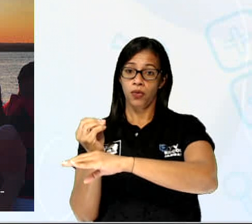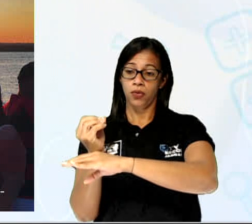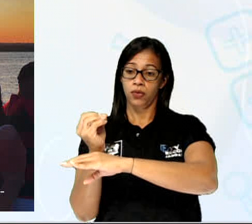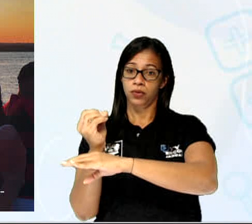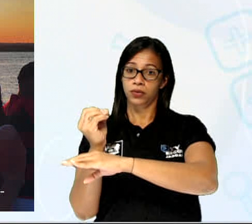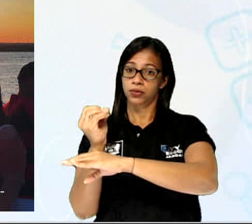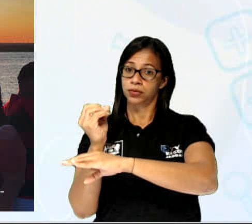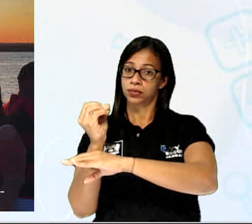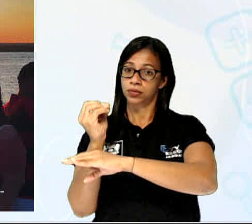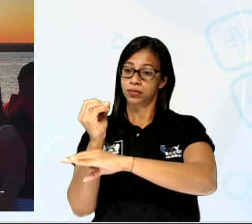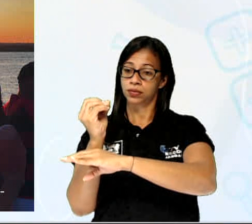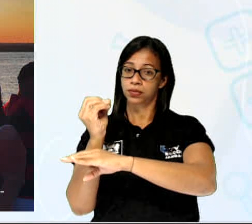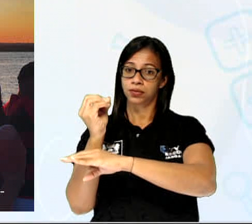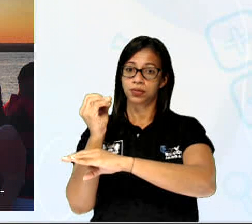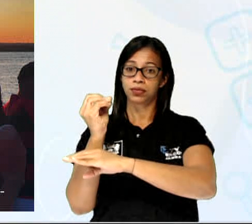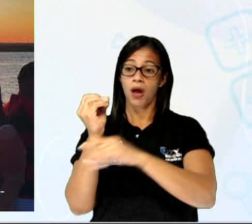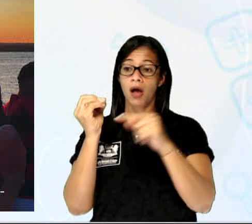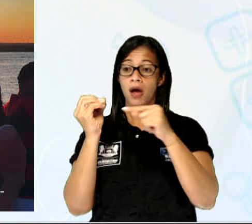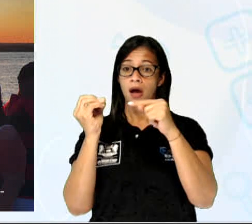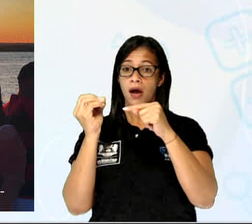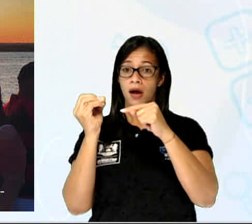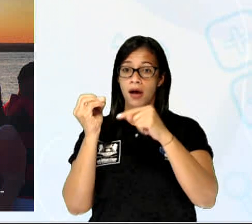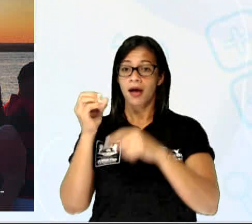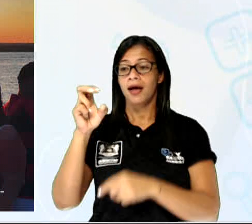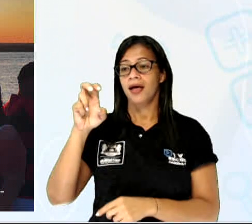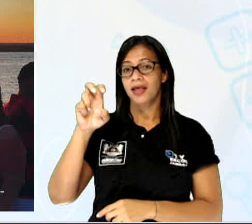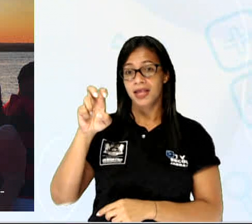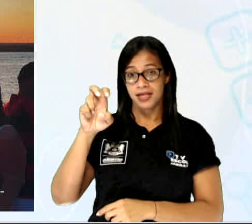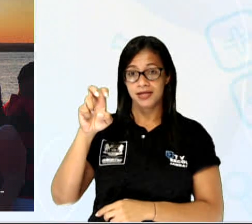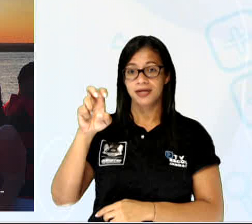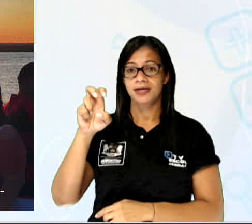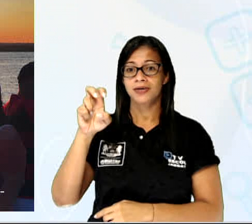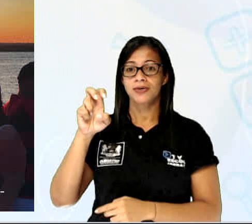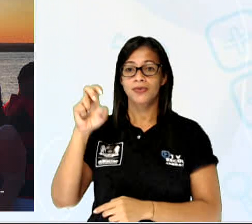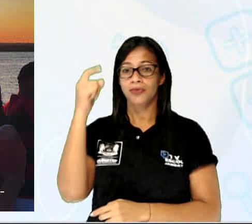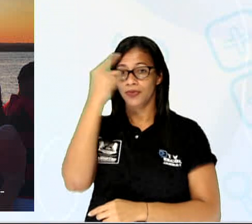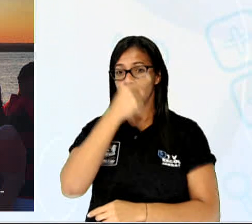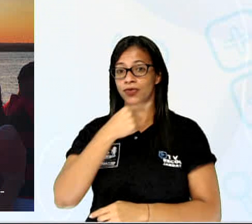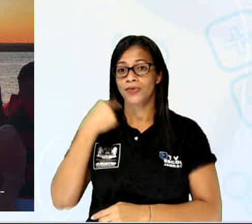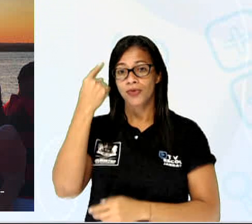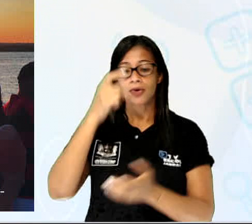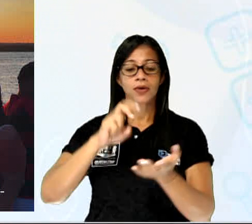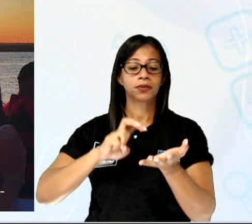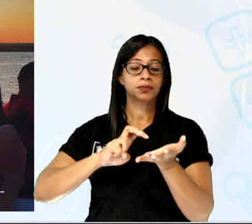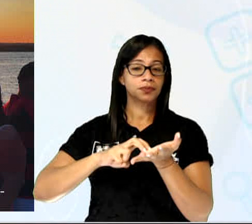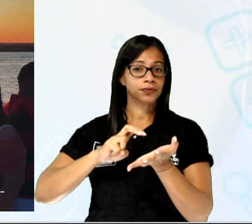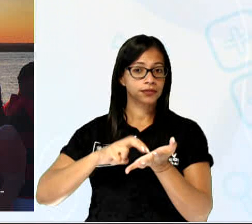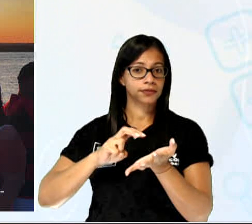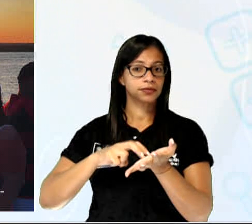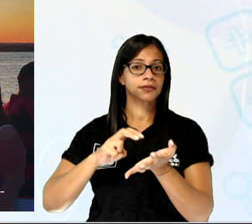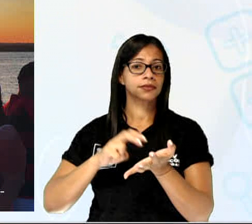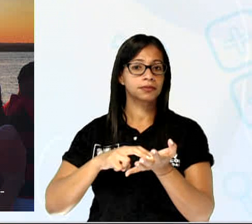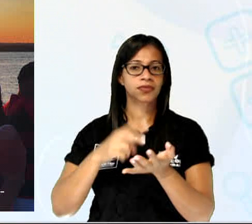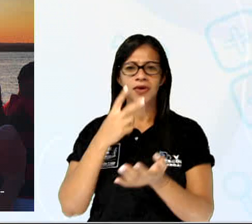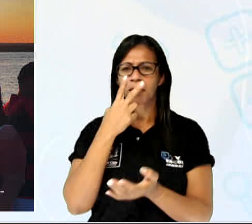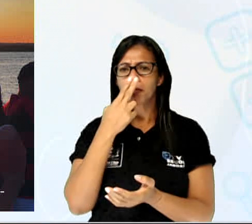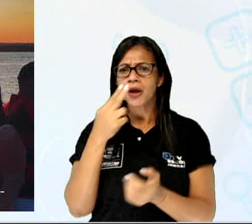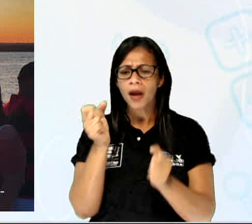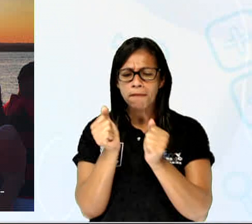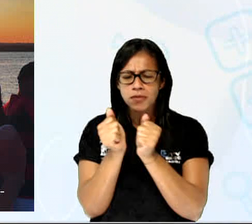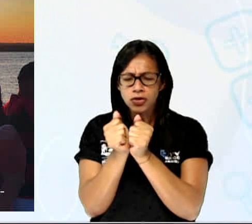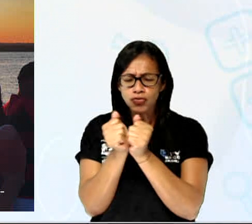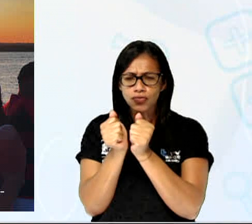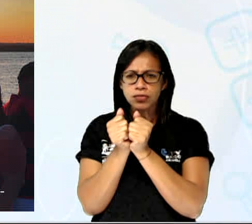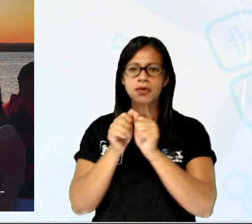5 horas da manhã. Vocês estão vendo que a posição do Sol parece até que está próximo do mar, não é verdade?